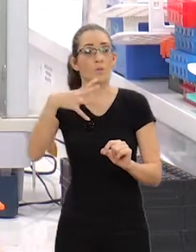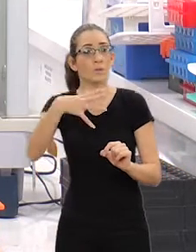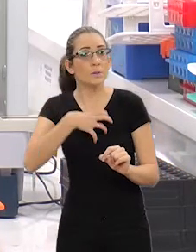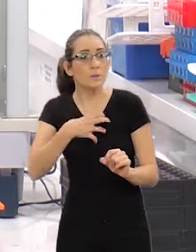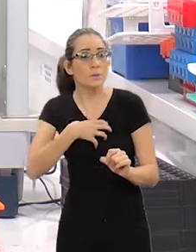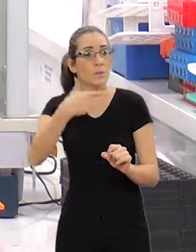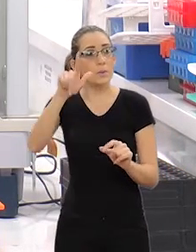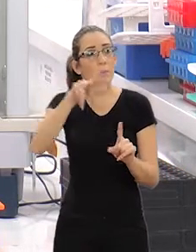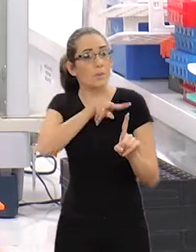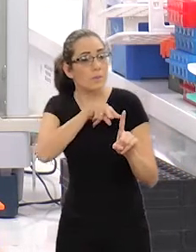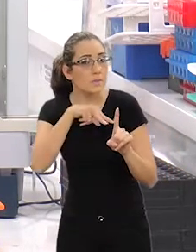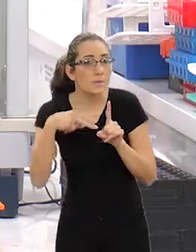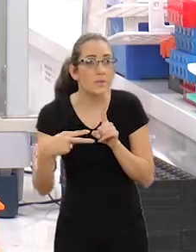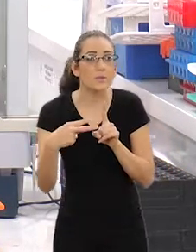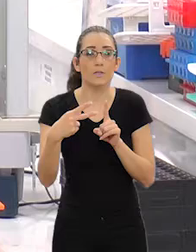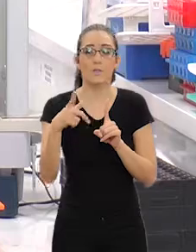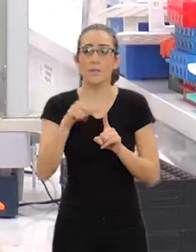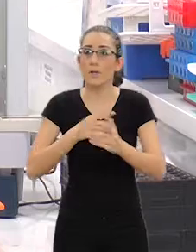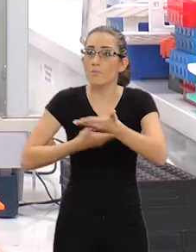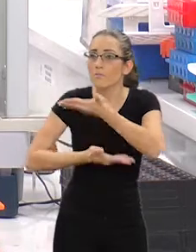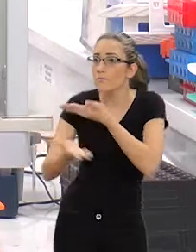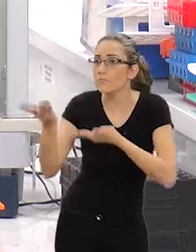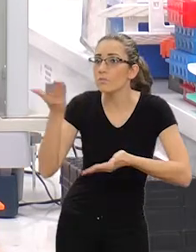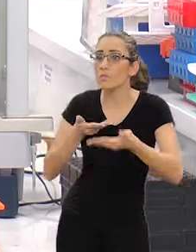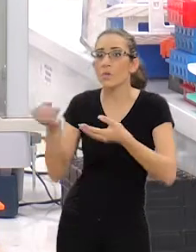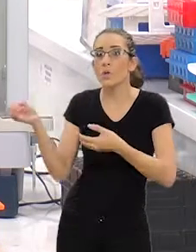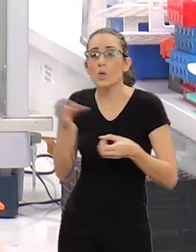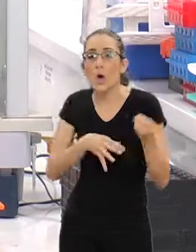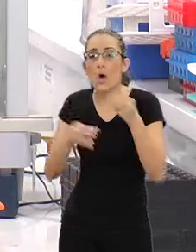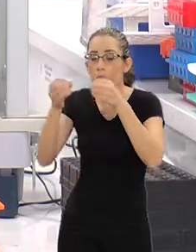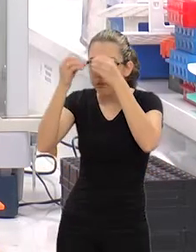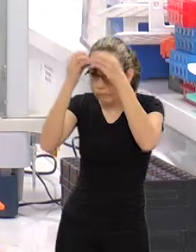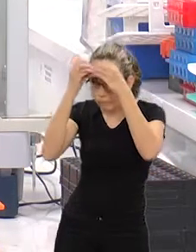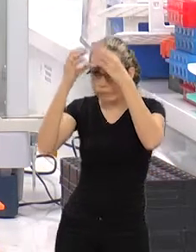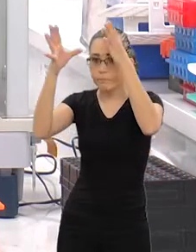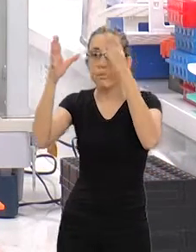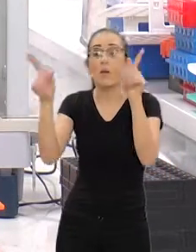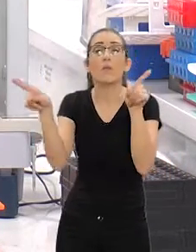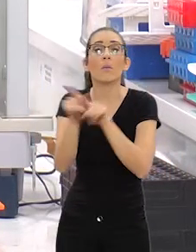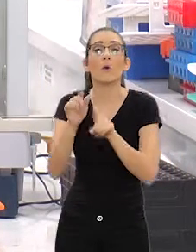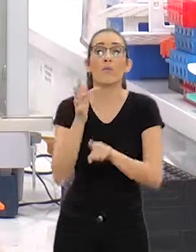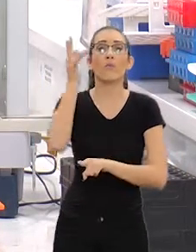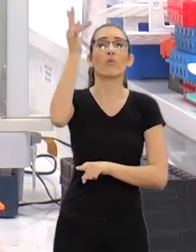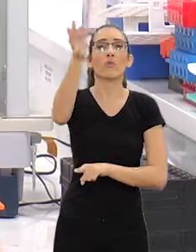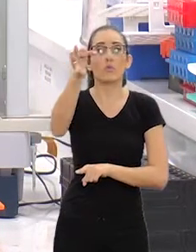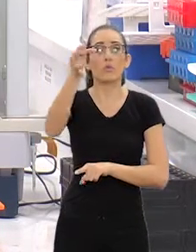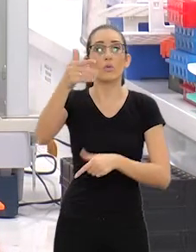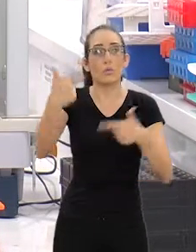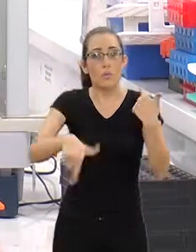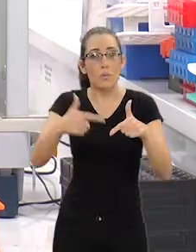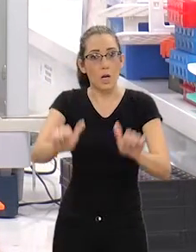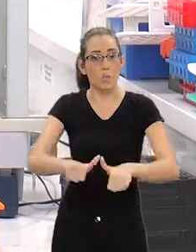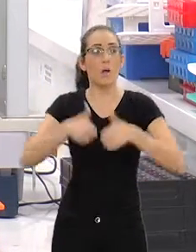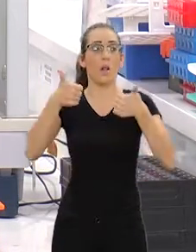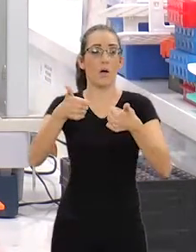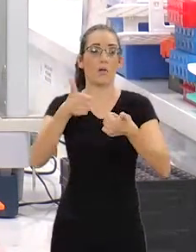um outro olhar fazer novas interações que possam até mesmo no futuro a proporcionar um campo de trabalho